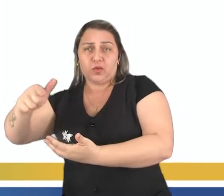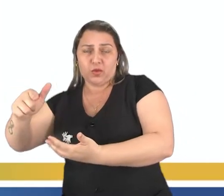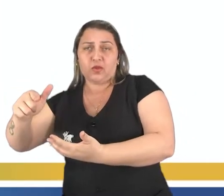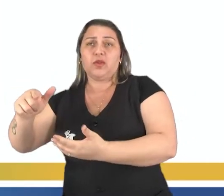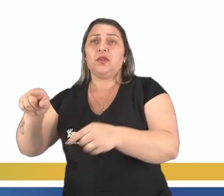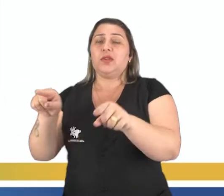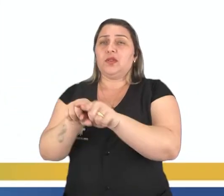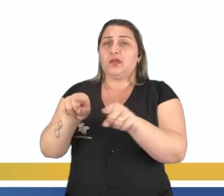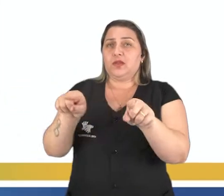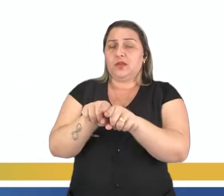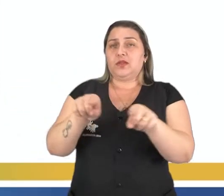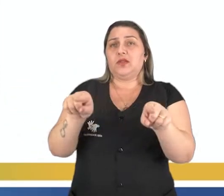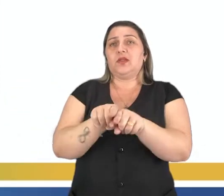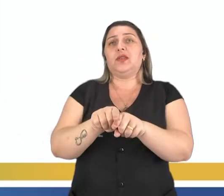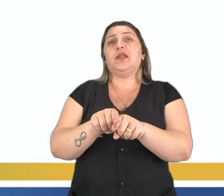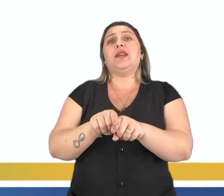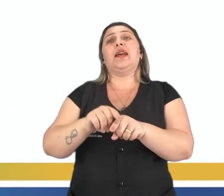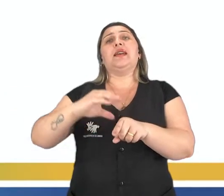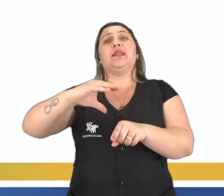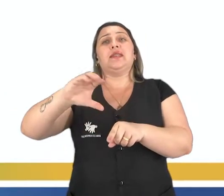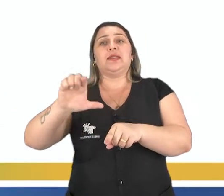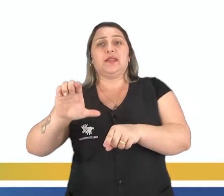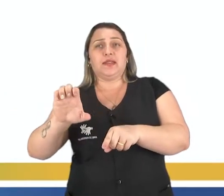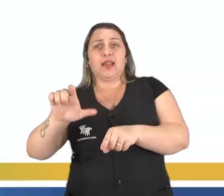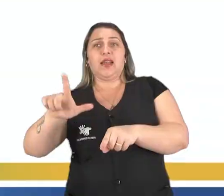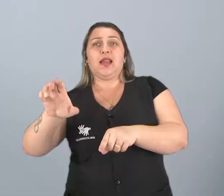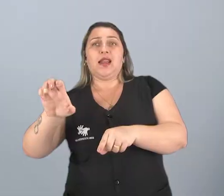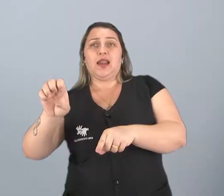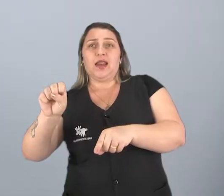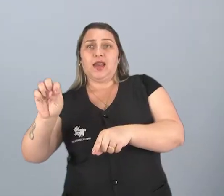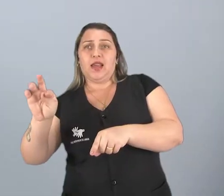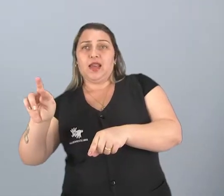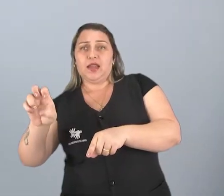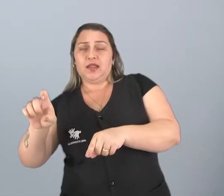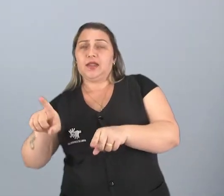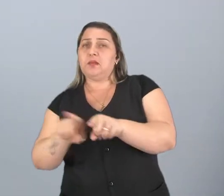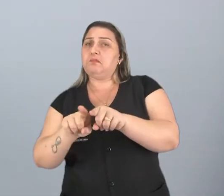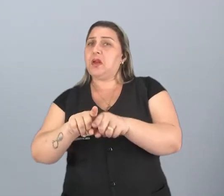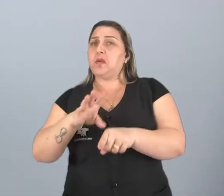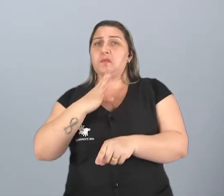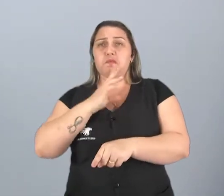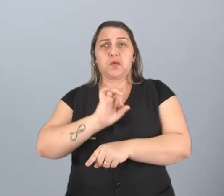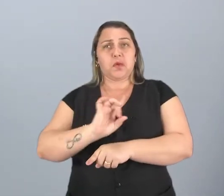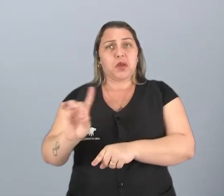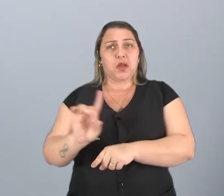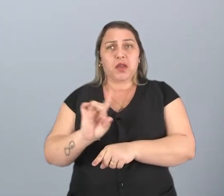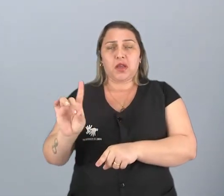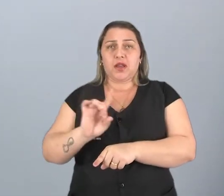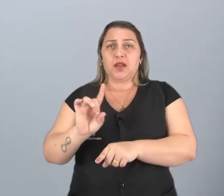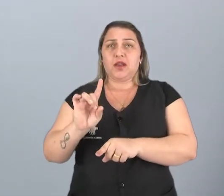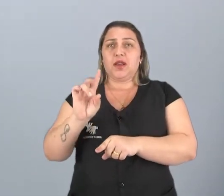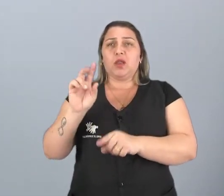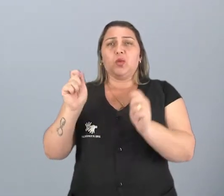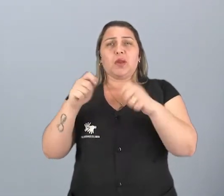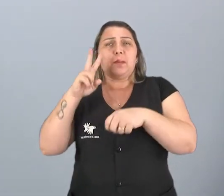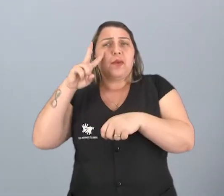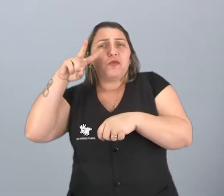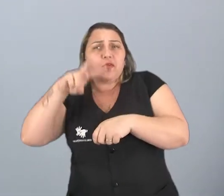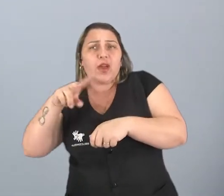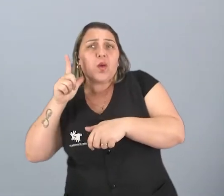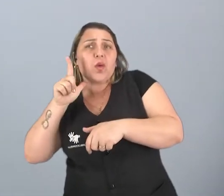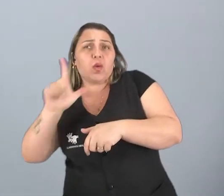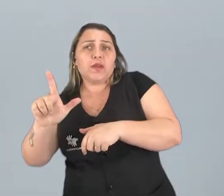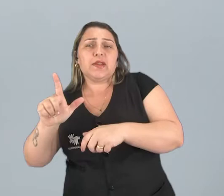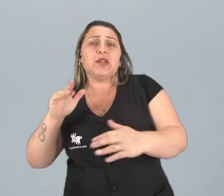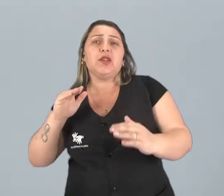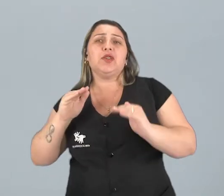corpos celestes, até talvez planetas que a gente nem conheça, né, devido à inviabilidade de conseguir chegar até